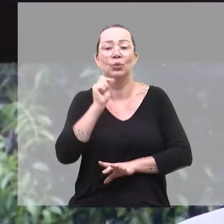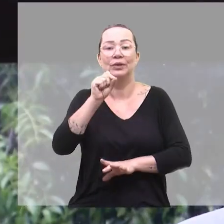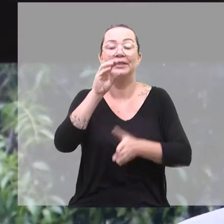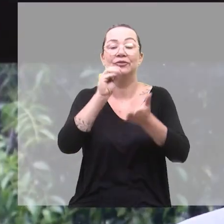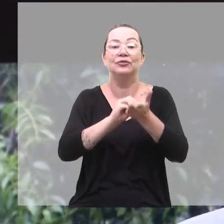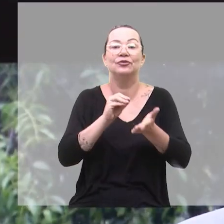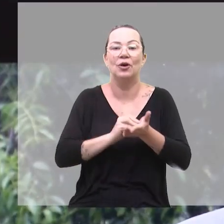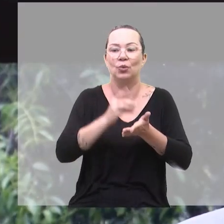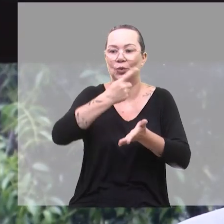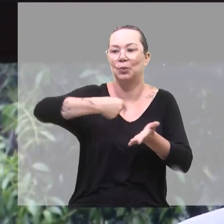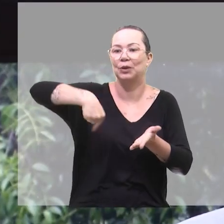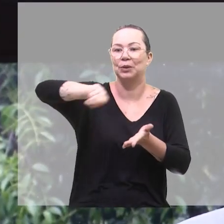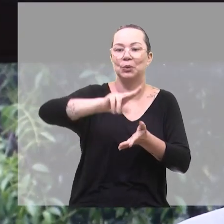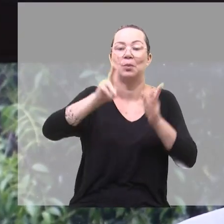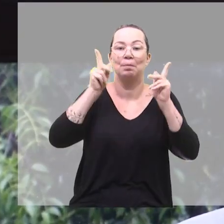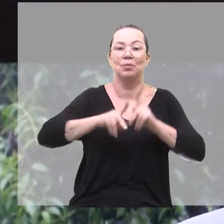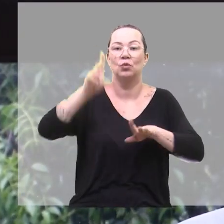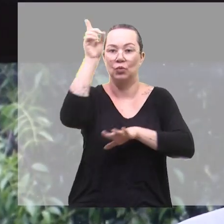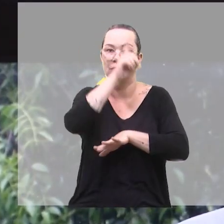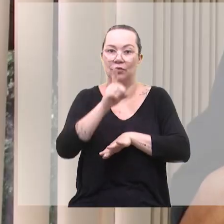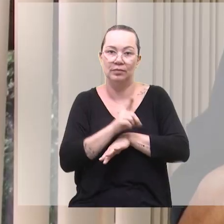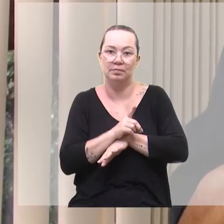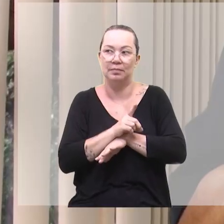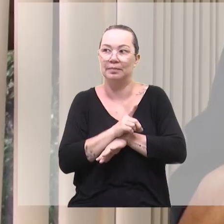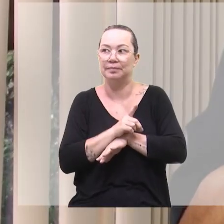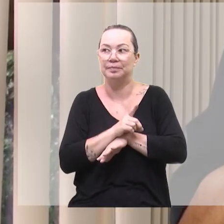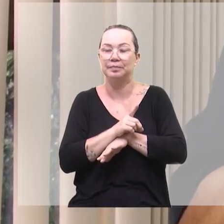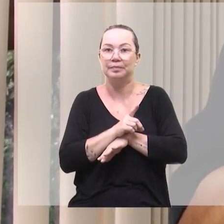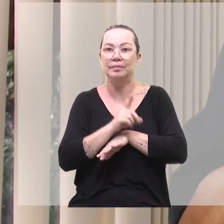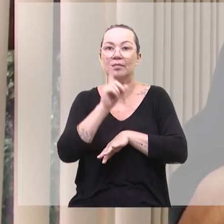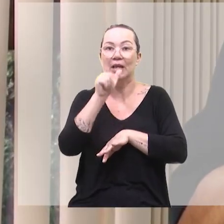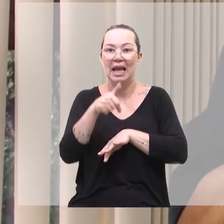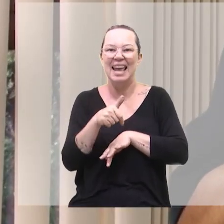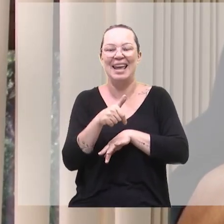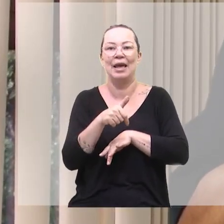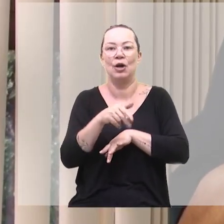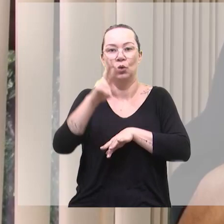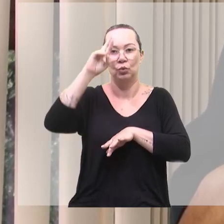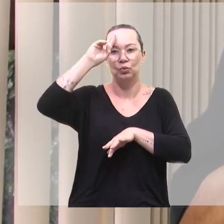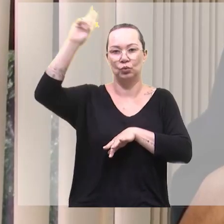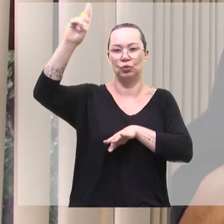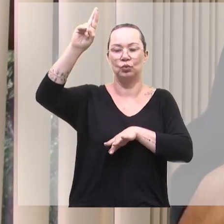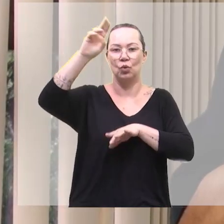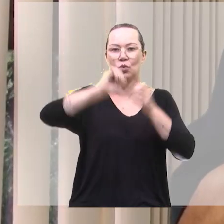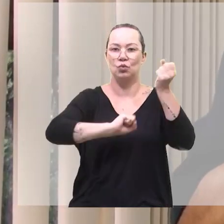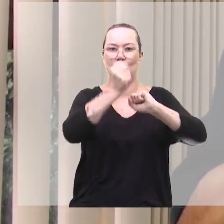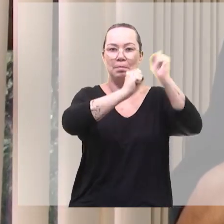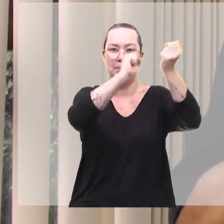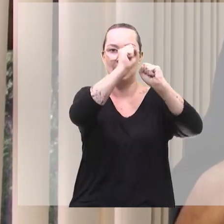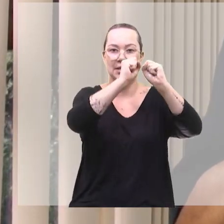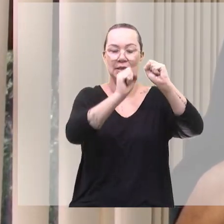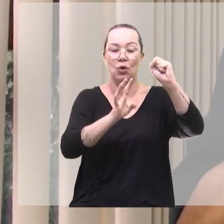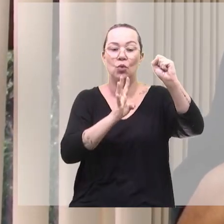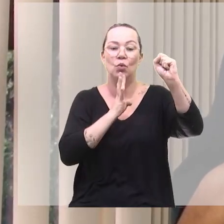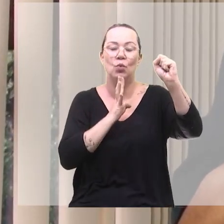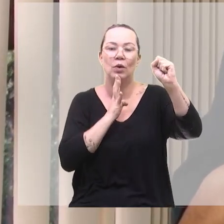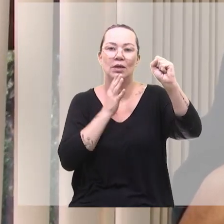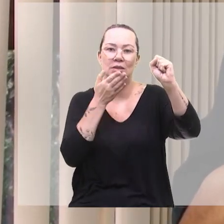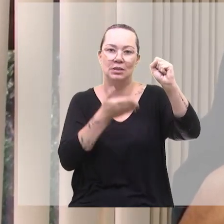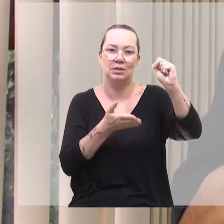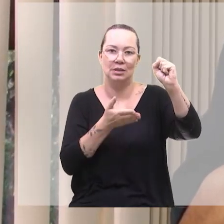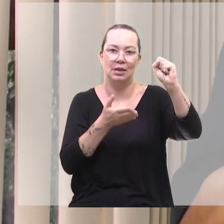vocês. O que está faltando para nós, pessoas com deficiências, são os empresários, as pessoas